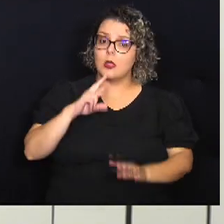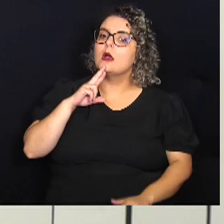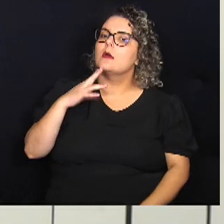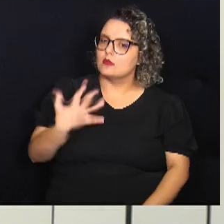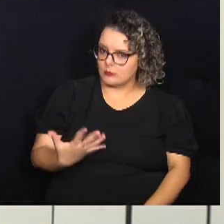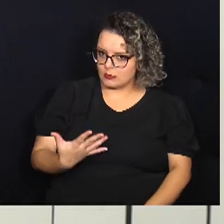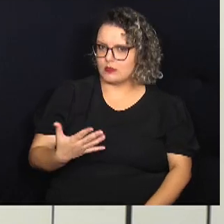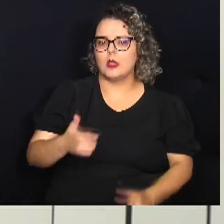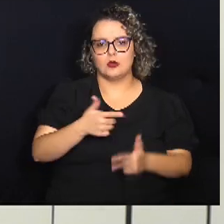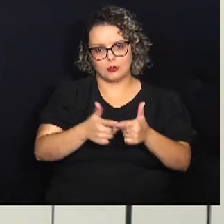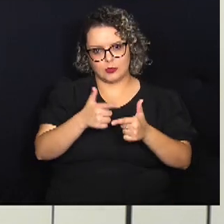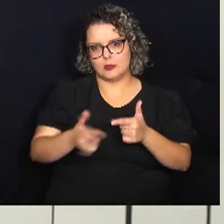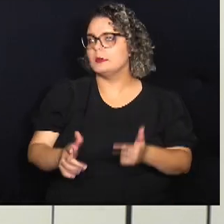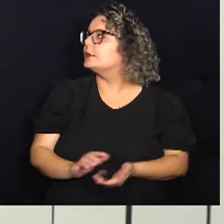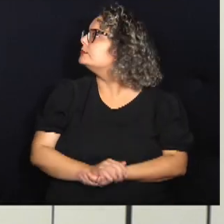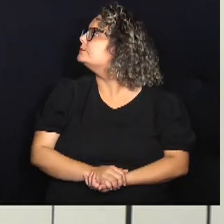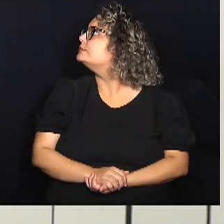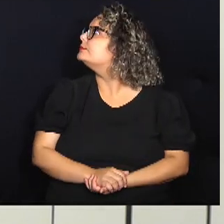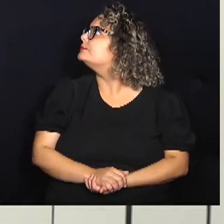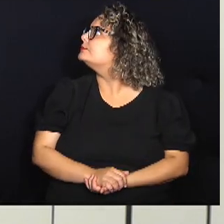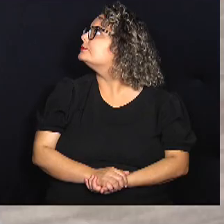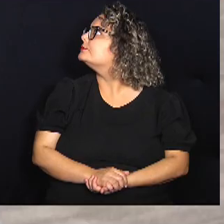para o problema.